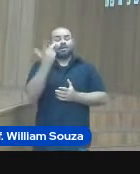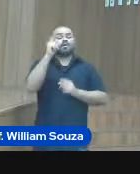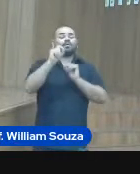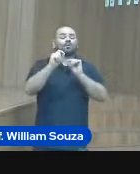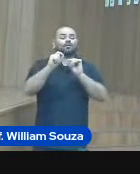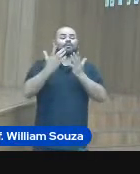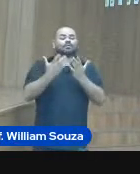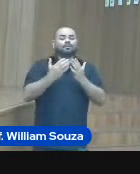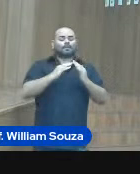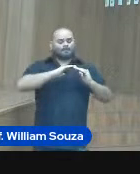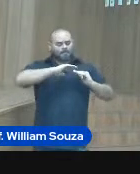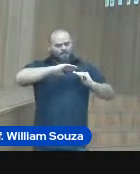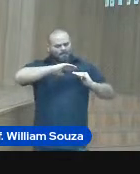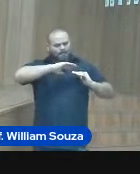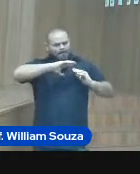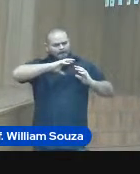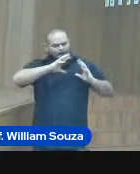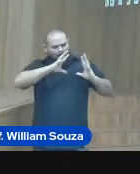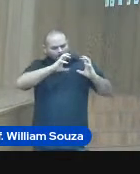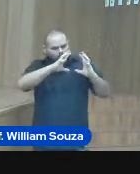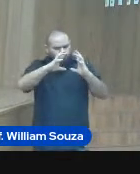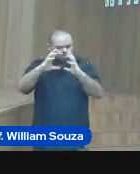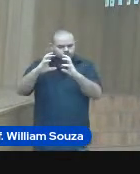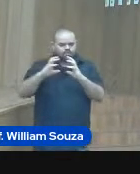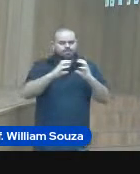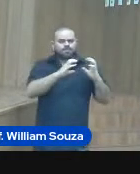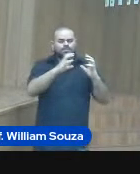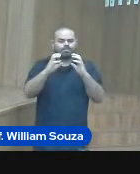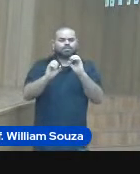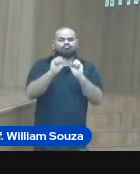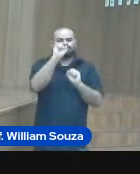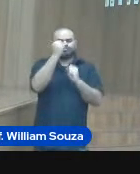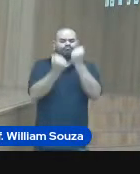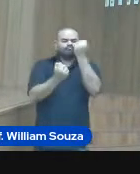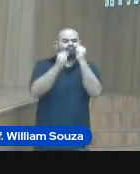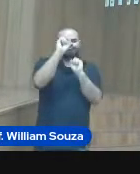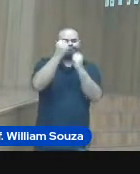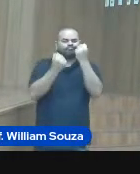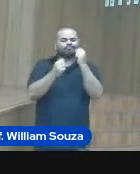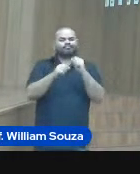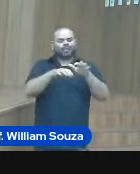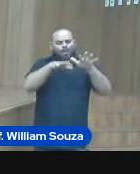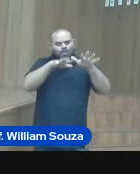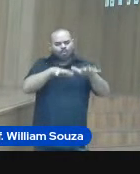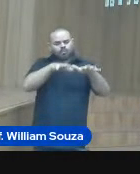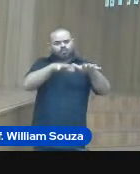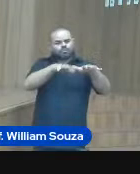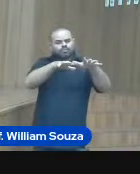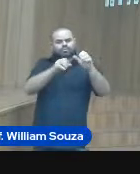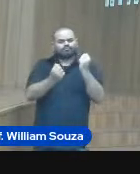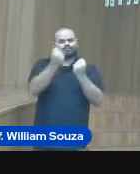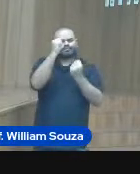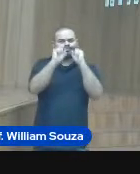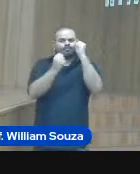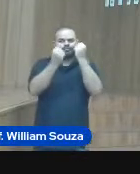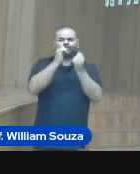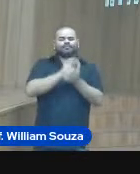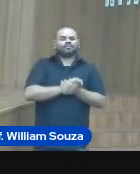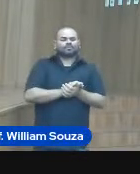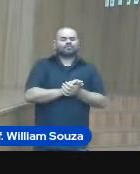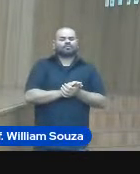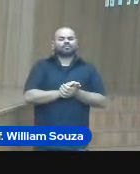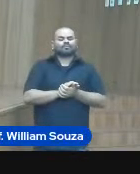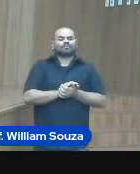foram várias revoluções industriais que se deram ao longo desses séculos. E dentro desse